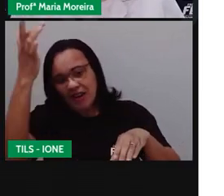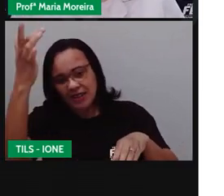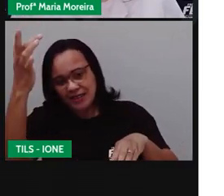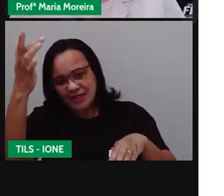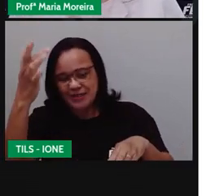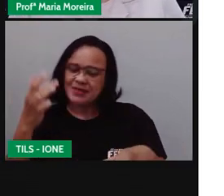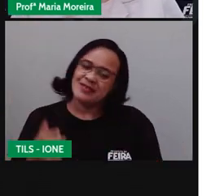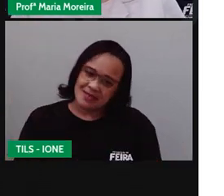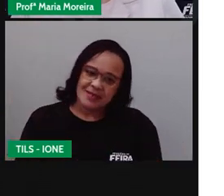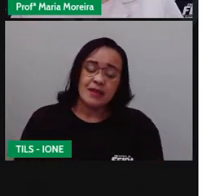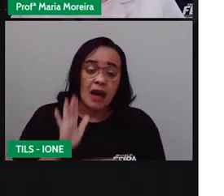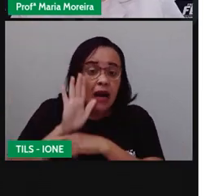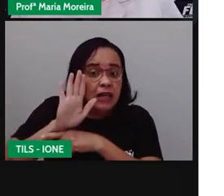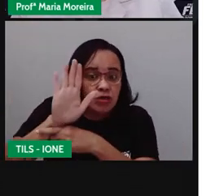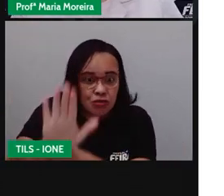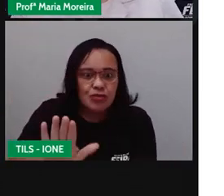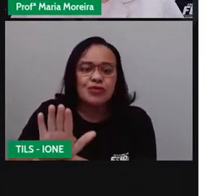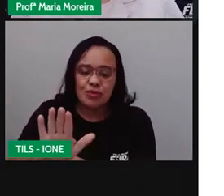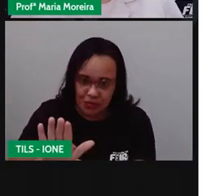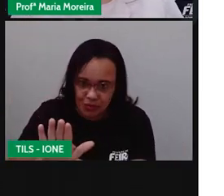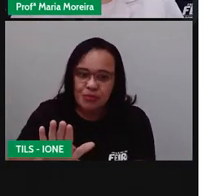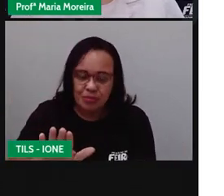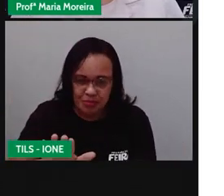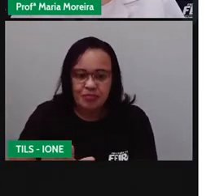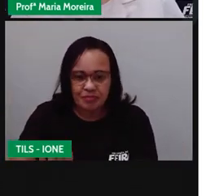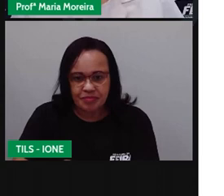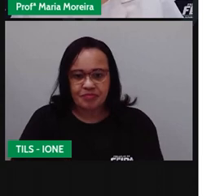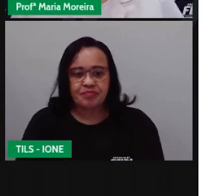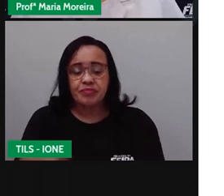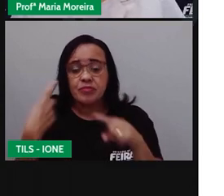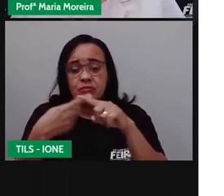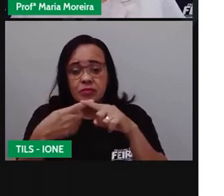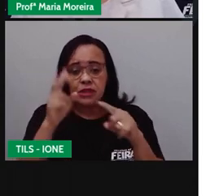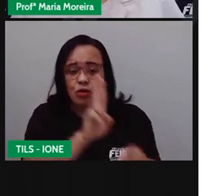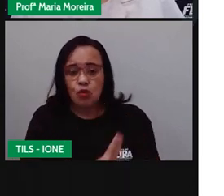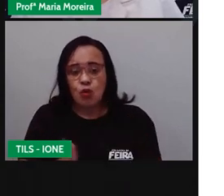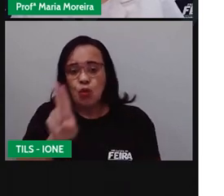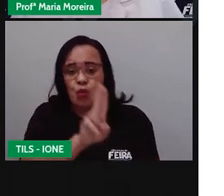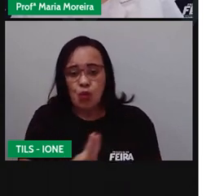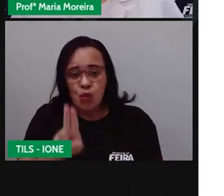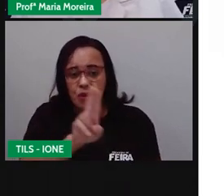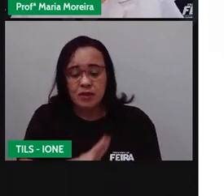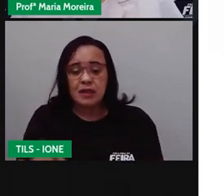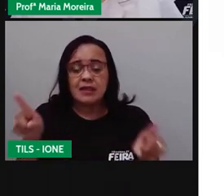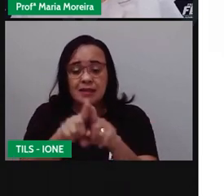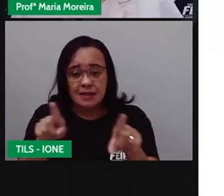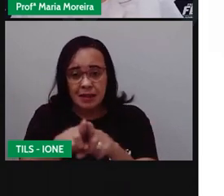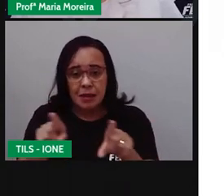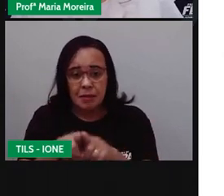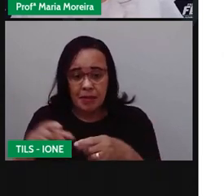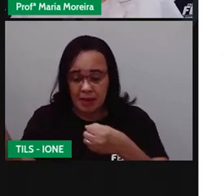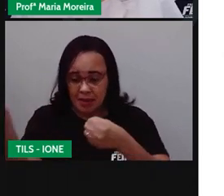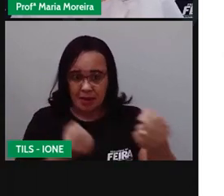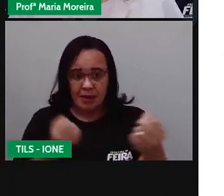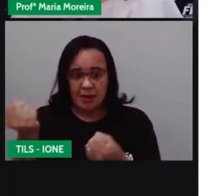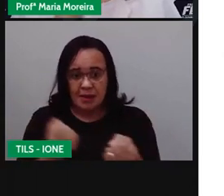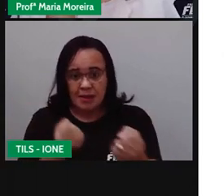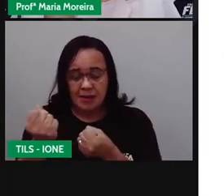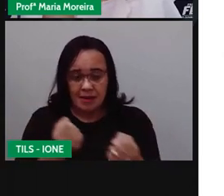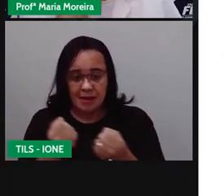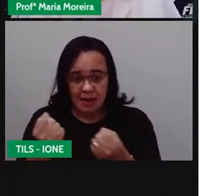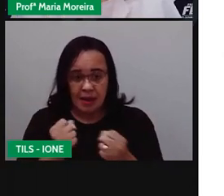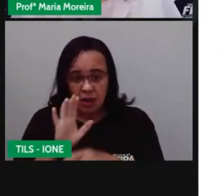foi possível deixar o transporte mais efetivo quando foram usadas em carros tracionados por animais domésticos pelo homem.